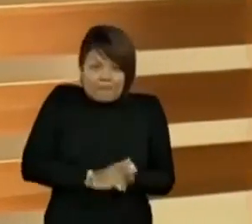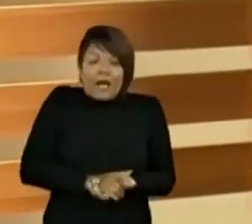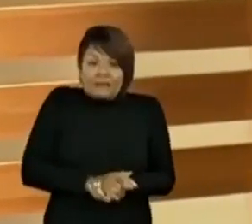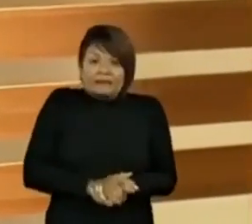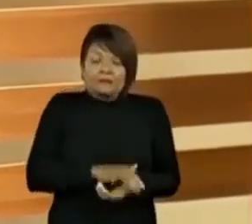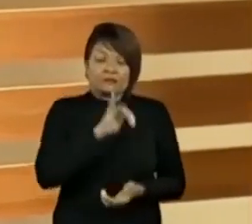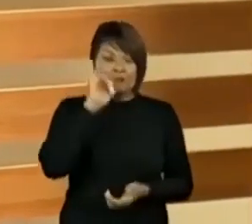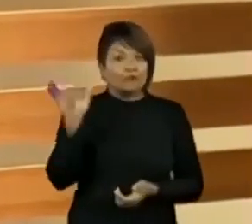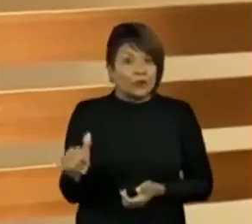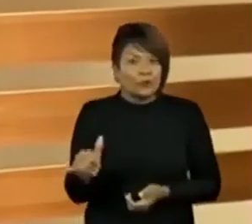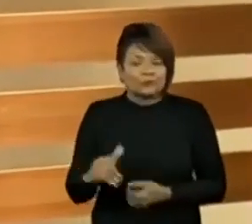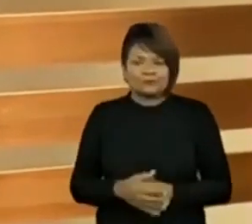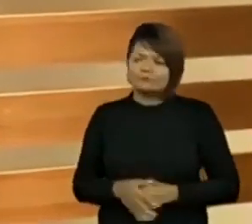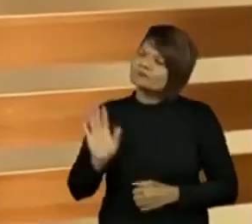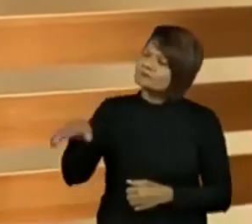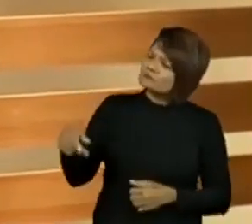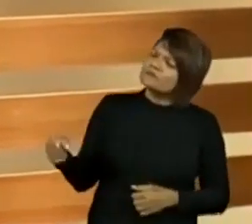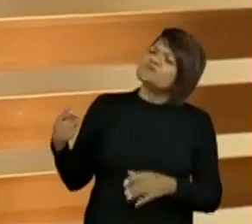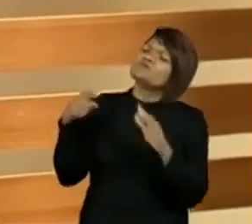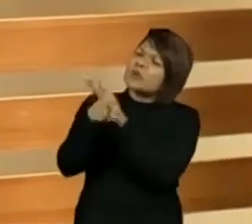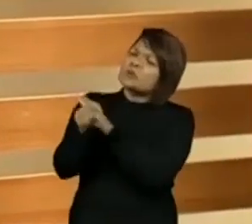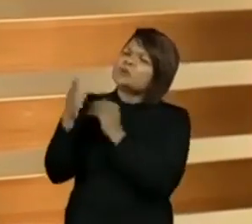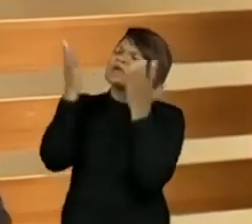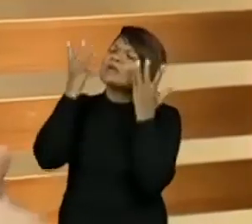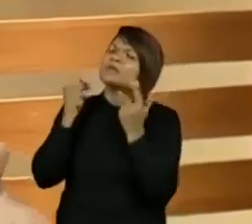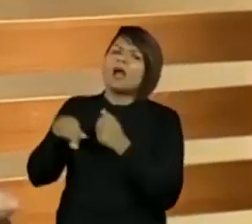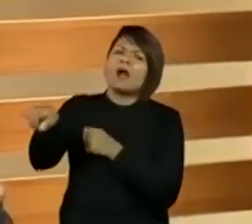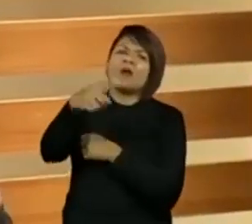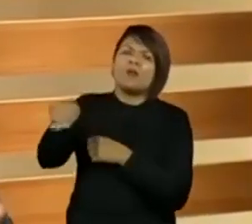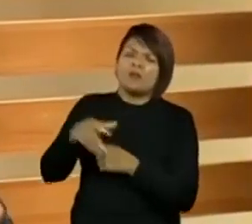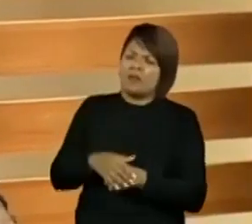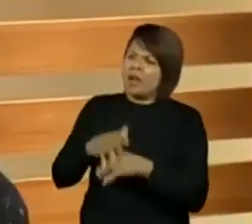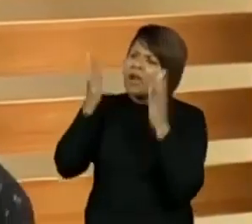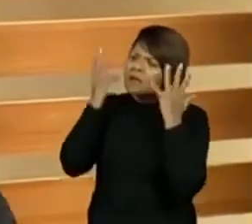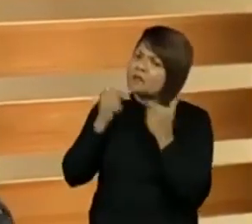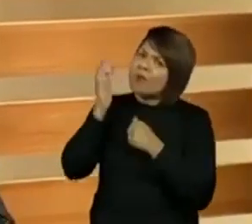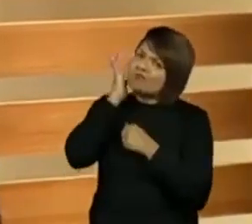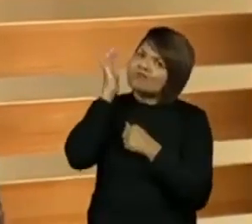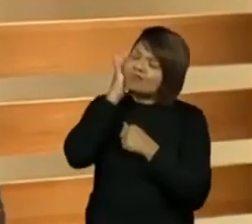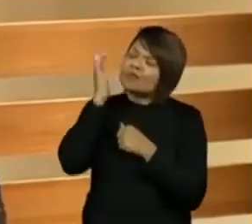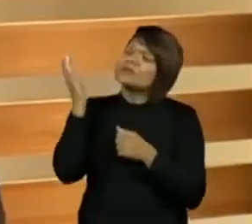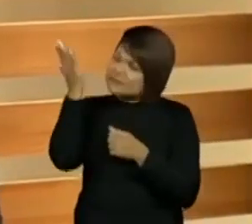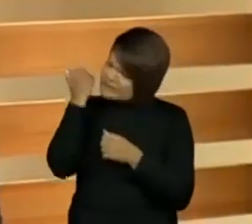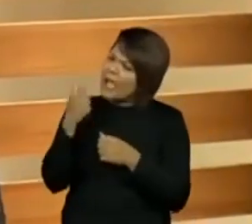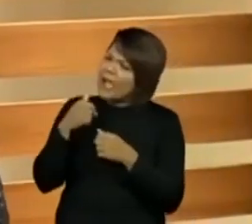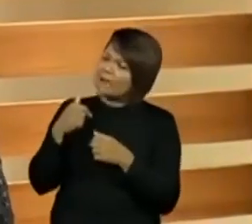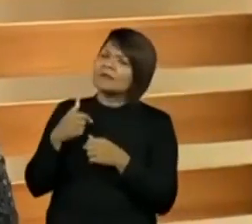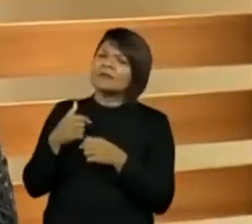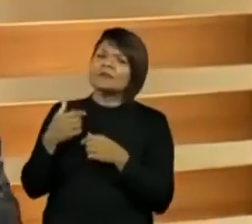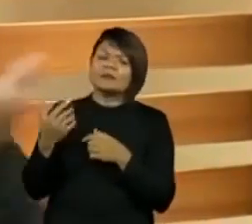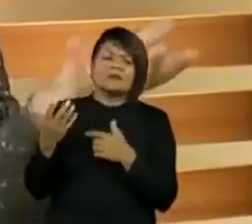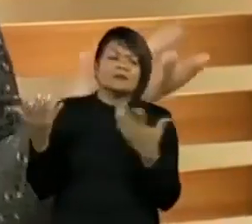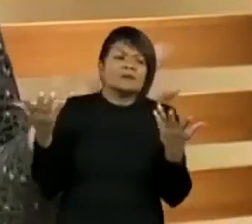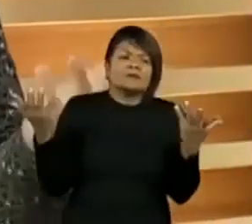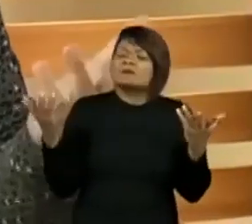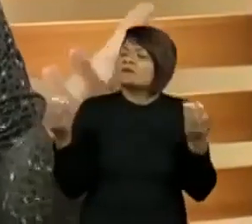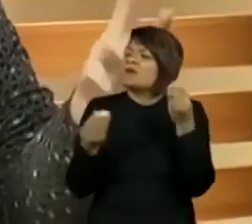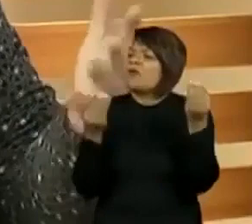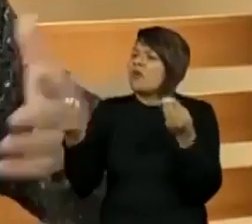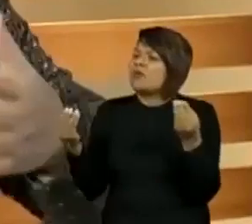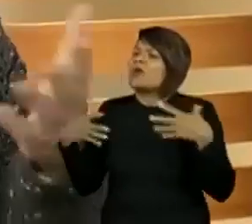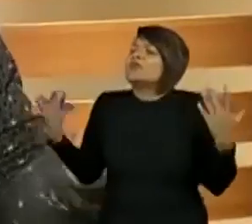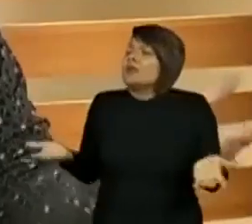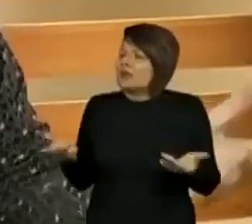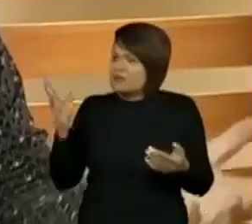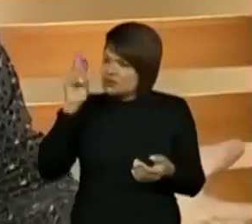esposa: pergunte aos animais. Os animais são sábios, eles devem saber onde andam as histórias. Afinal,